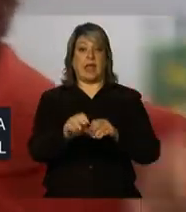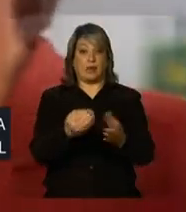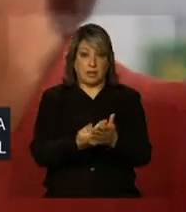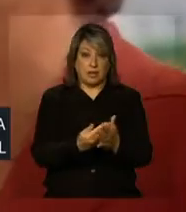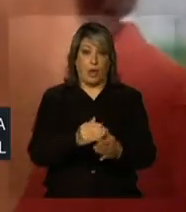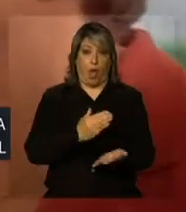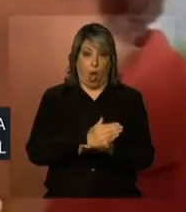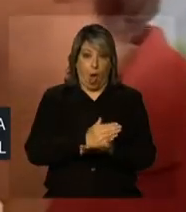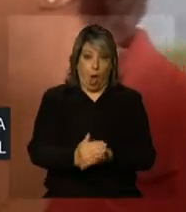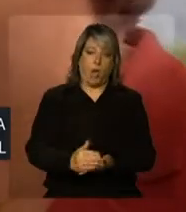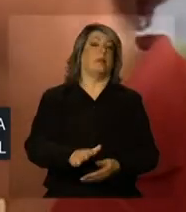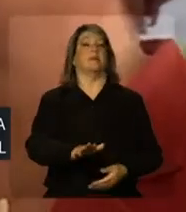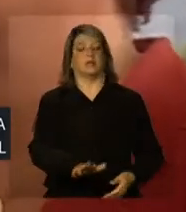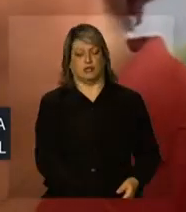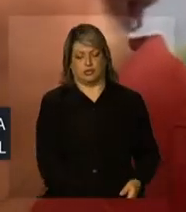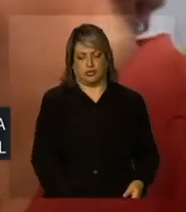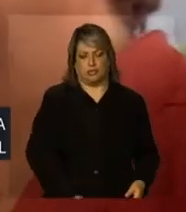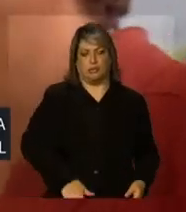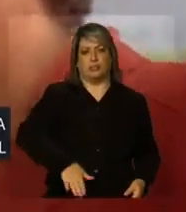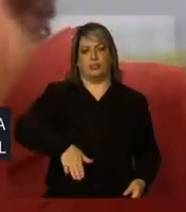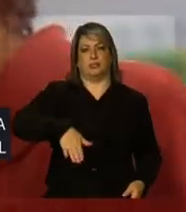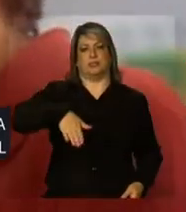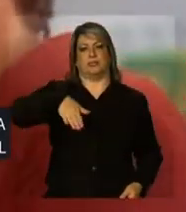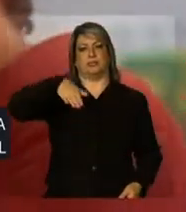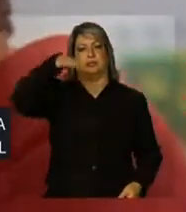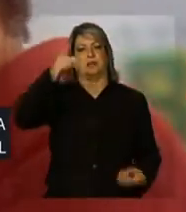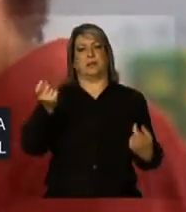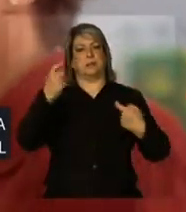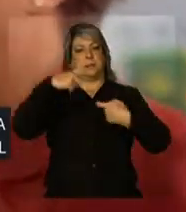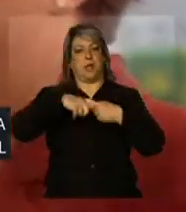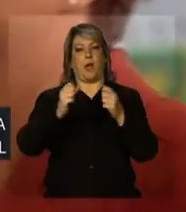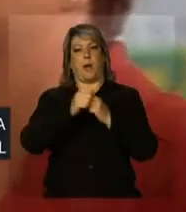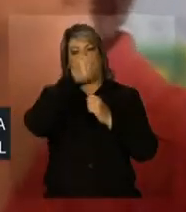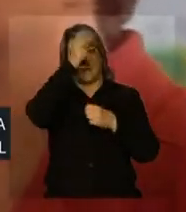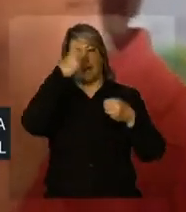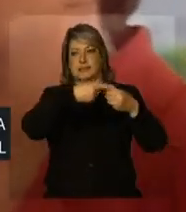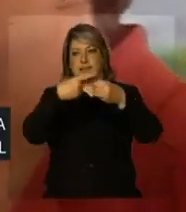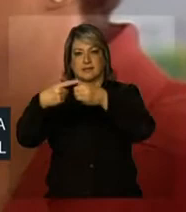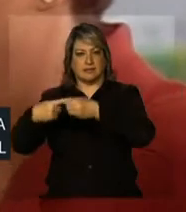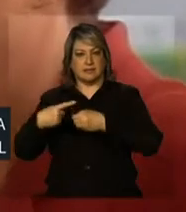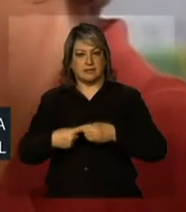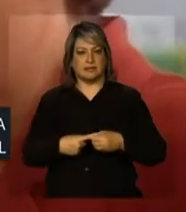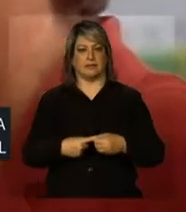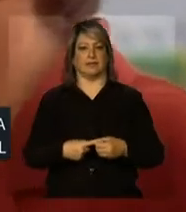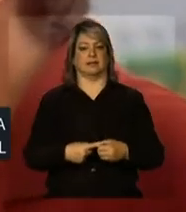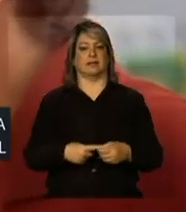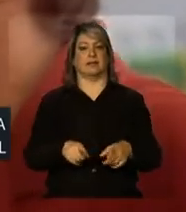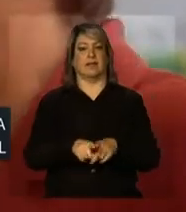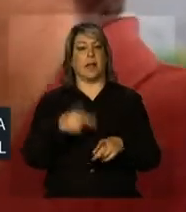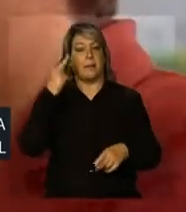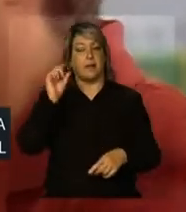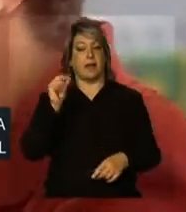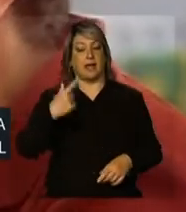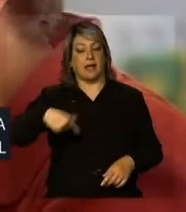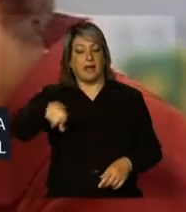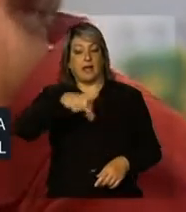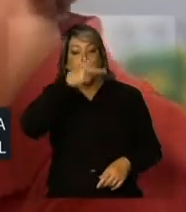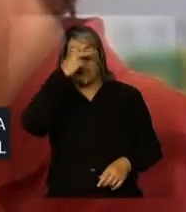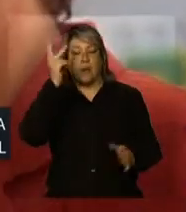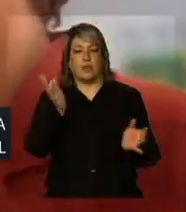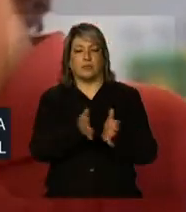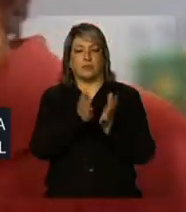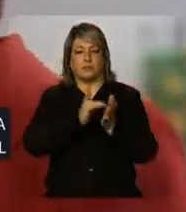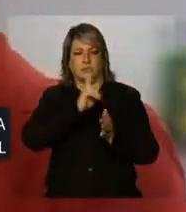com a gente garantir no creche em parceria com as prefeituras para aquela parte da